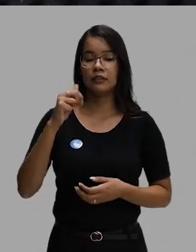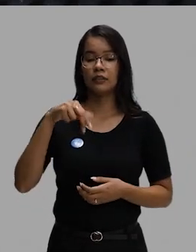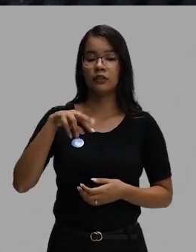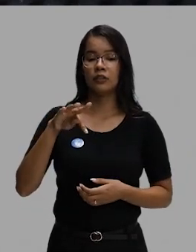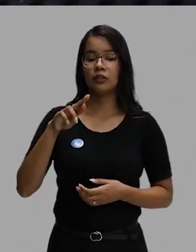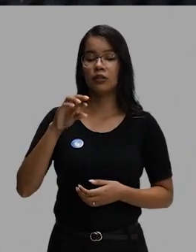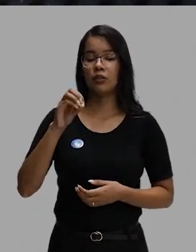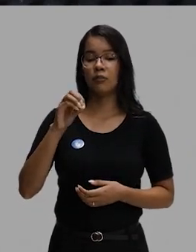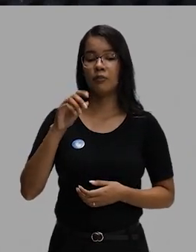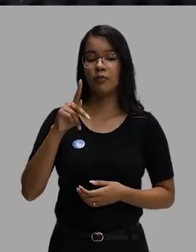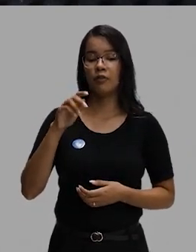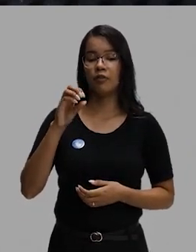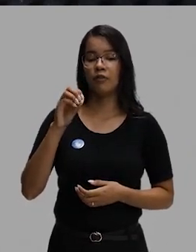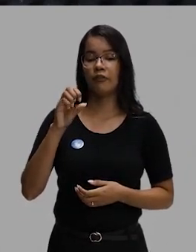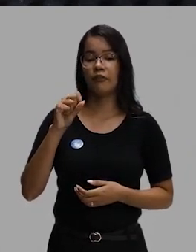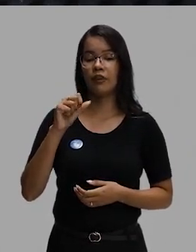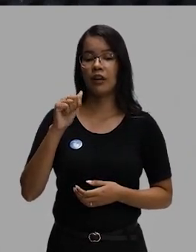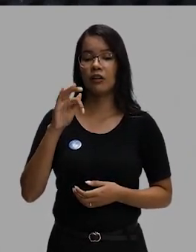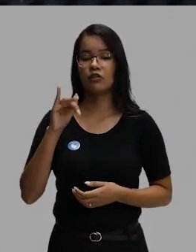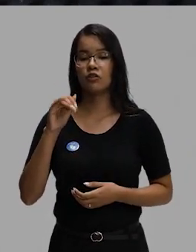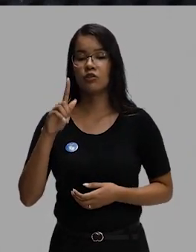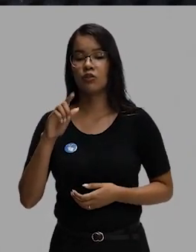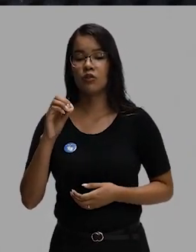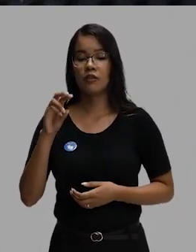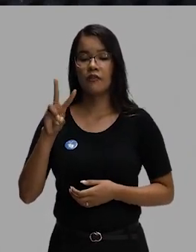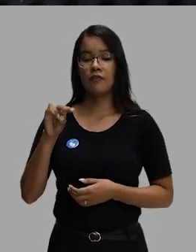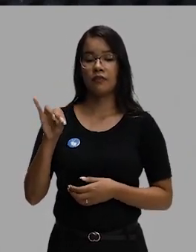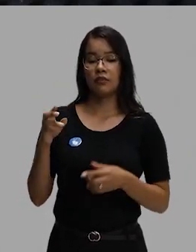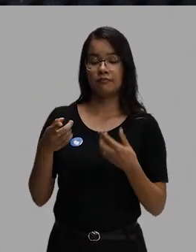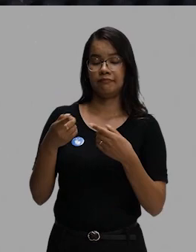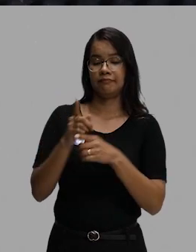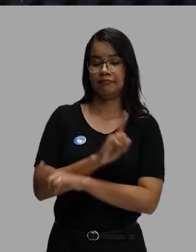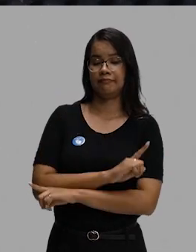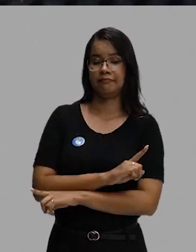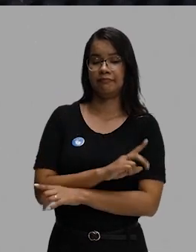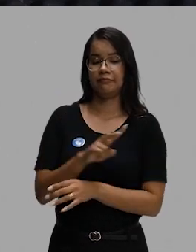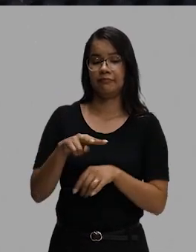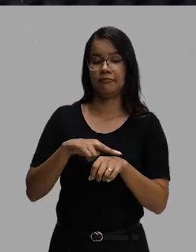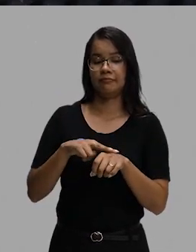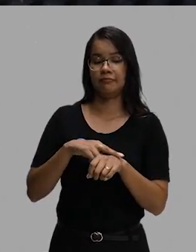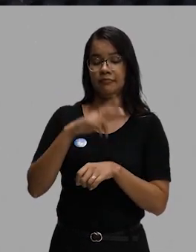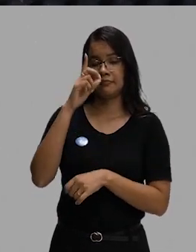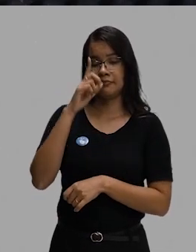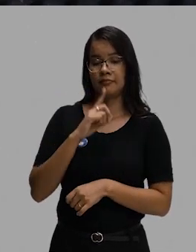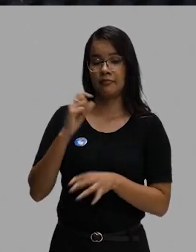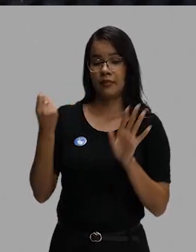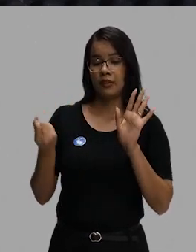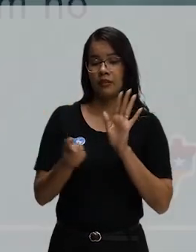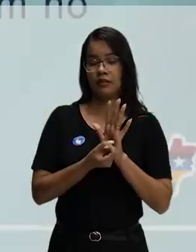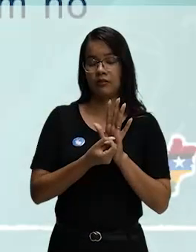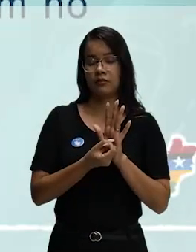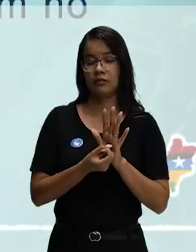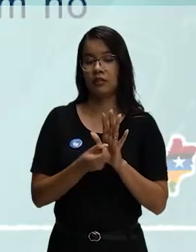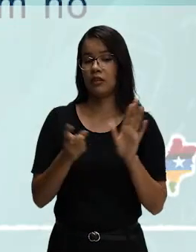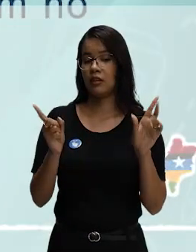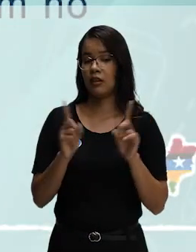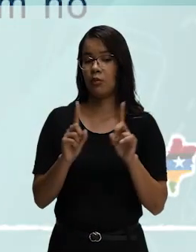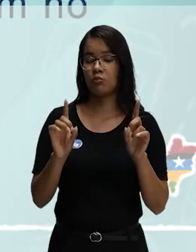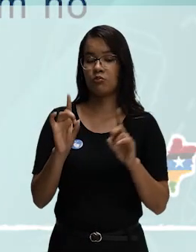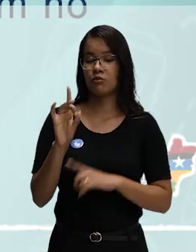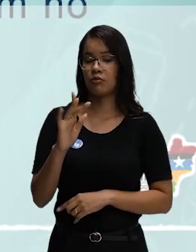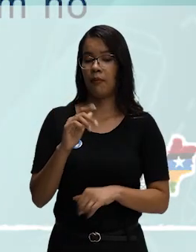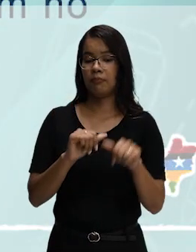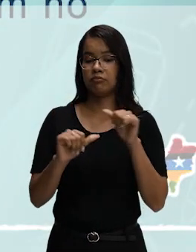ao verde-amarelismo, foi um marco no modernismo brasileiro, tá? Acompanhe aí na tela. Não somente mudou a forma